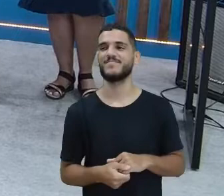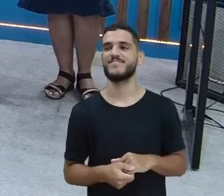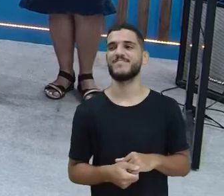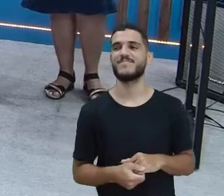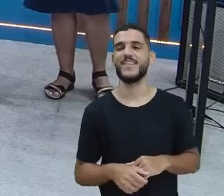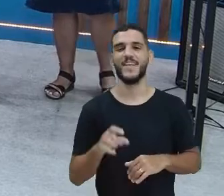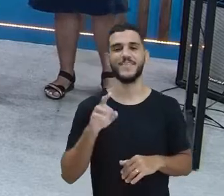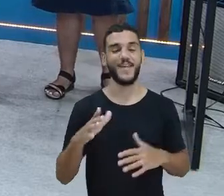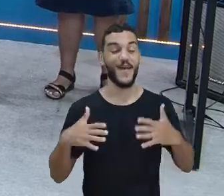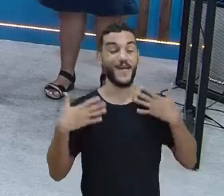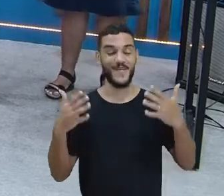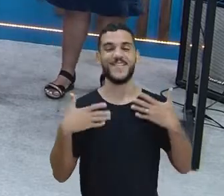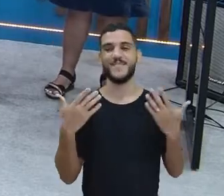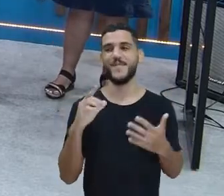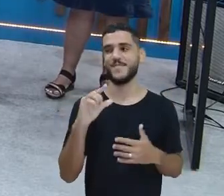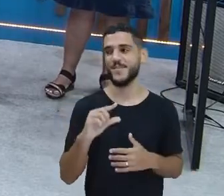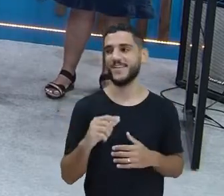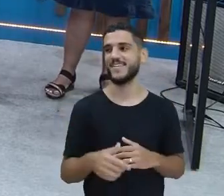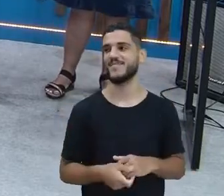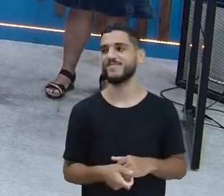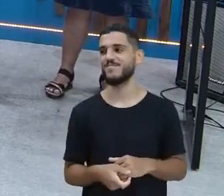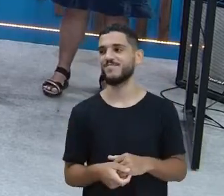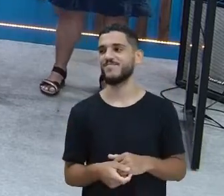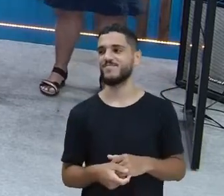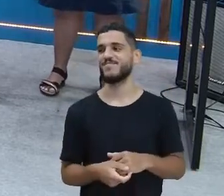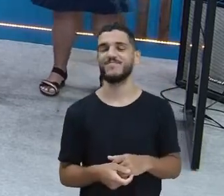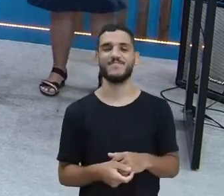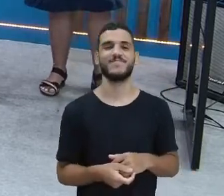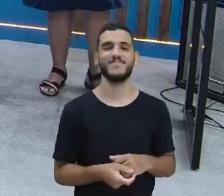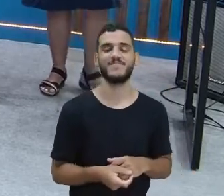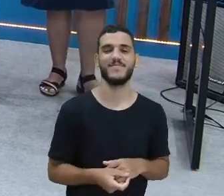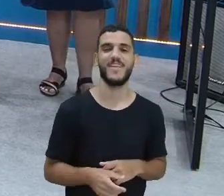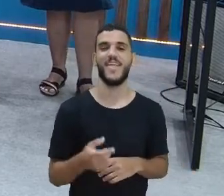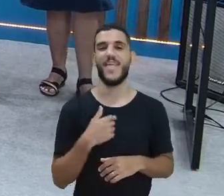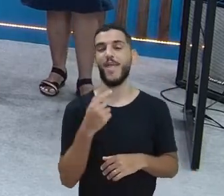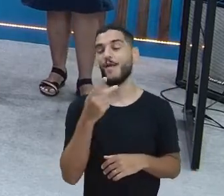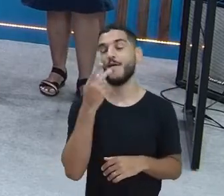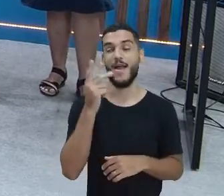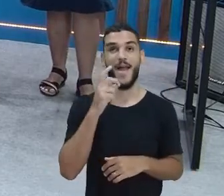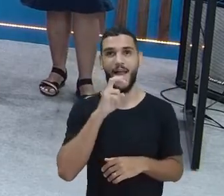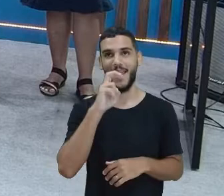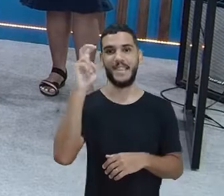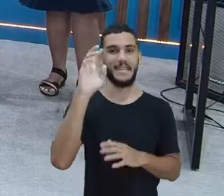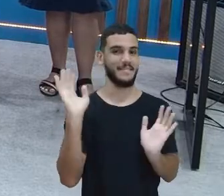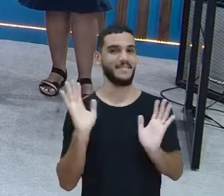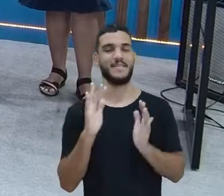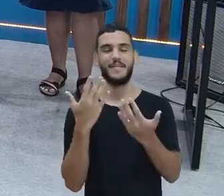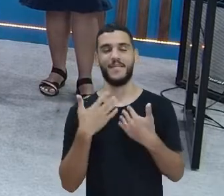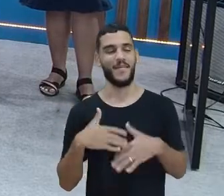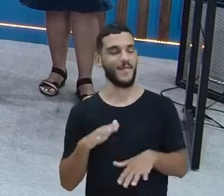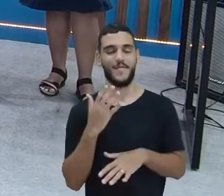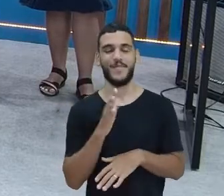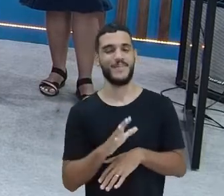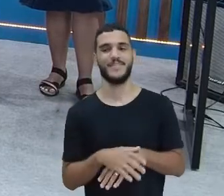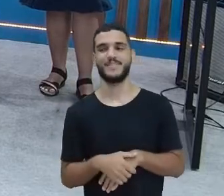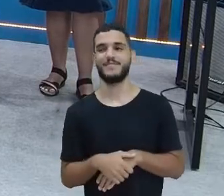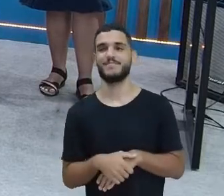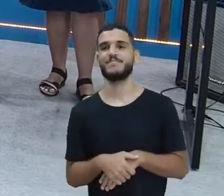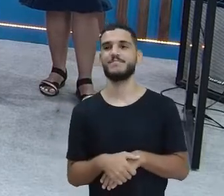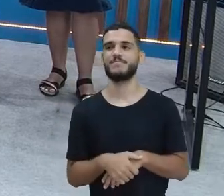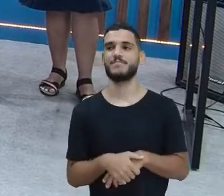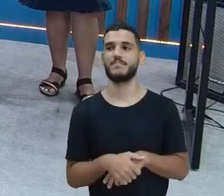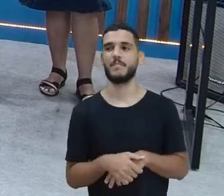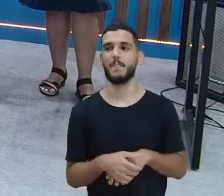Foi só para animar um pouquinho mais. Eu nem fiz, porque puxa muito e eu já falo alto demais. Aí eu nem fiz. É. É. Olha